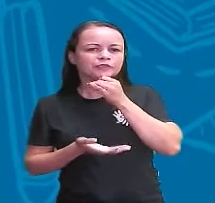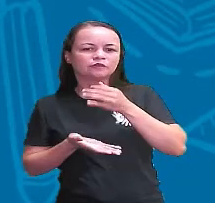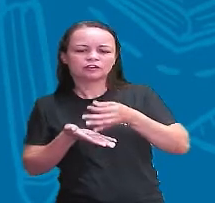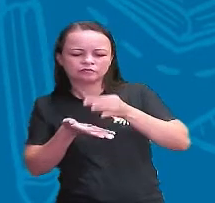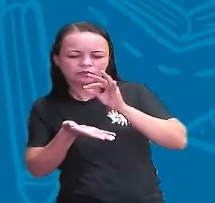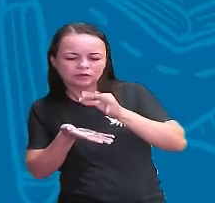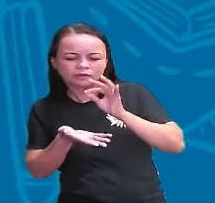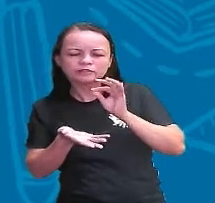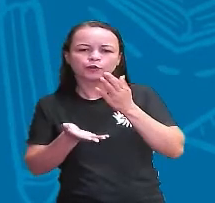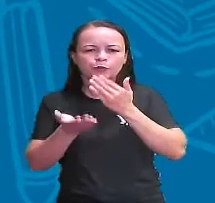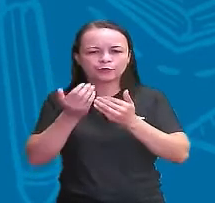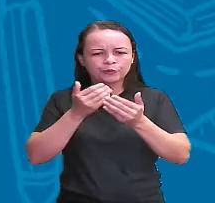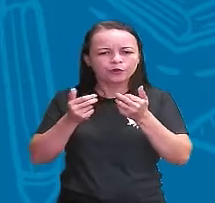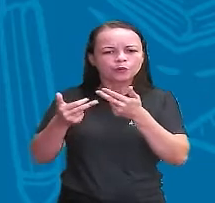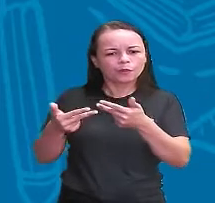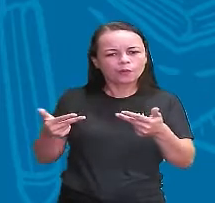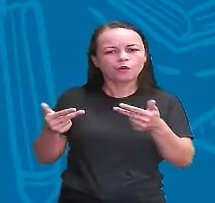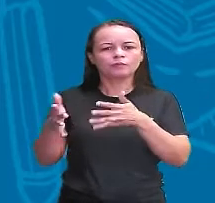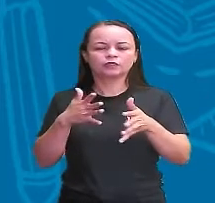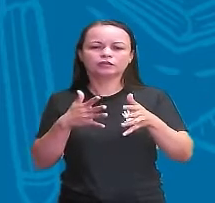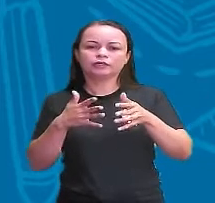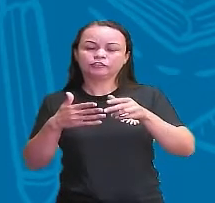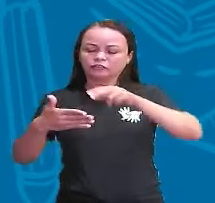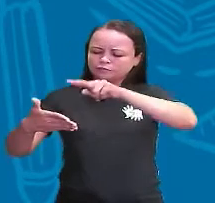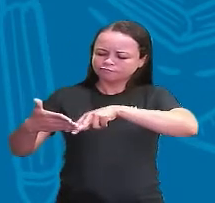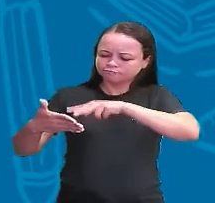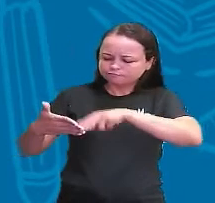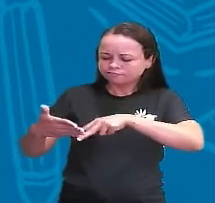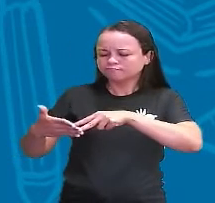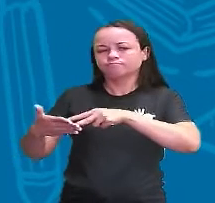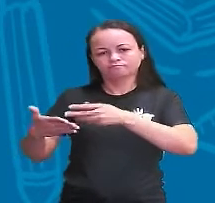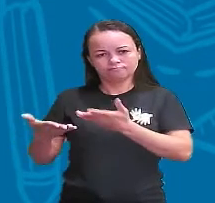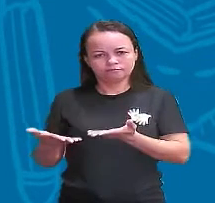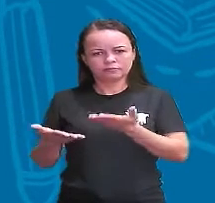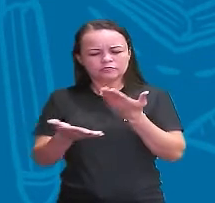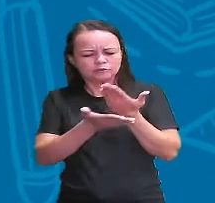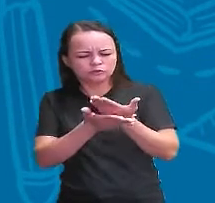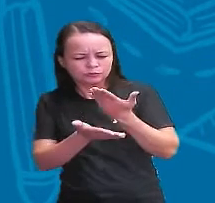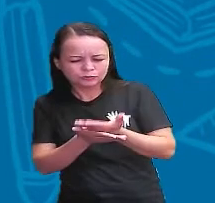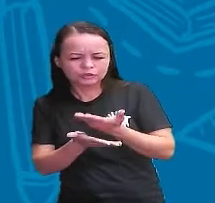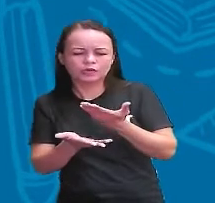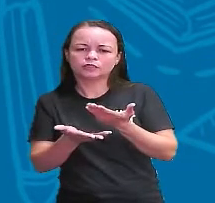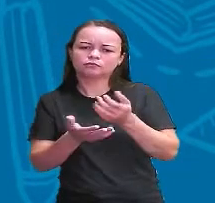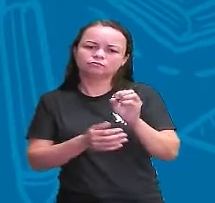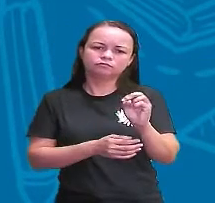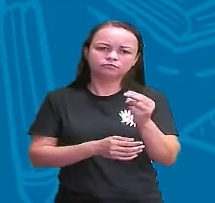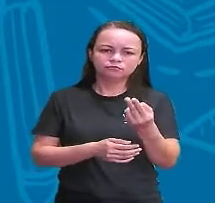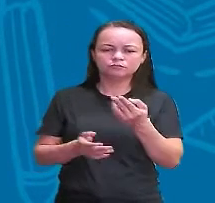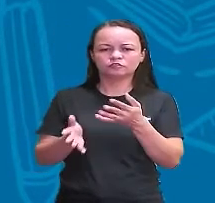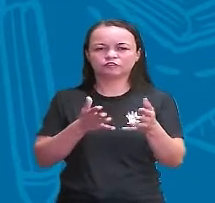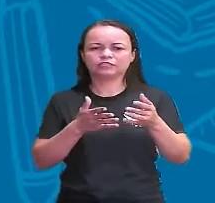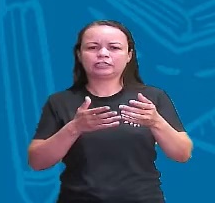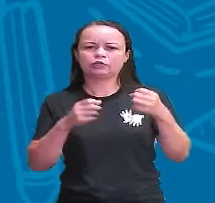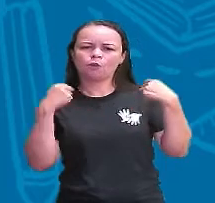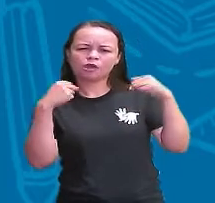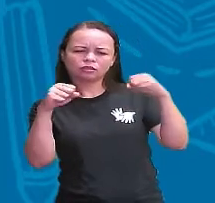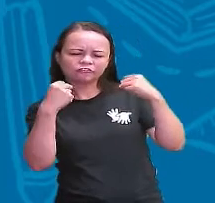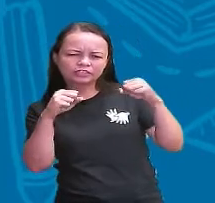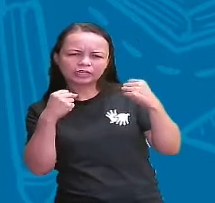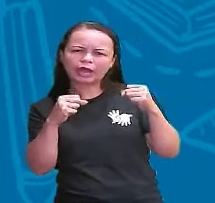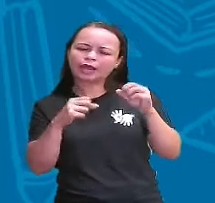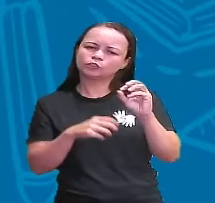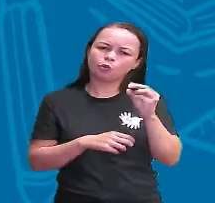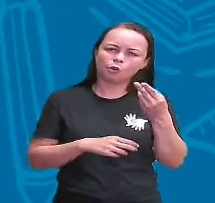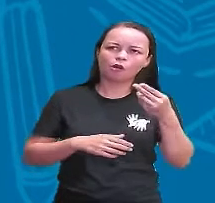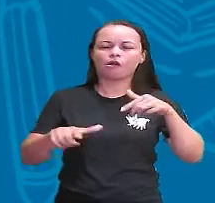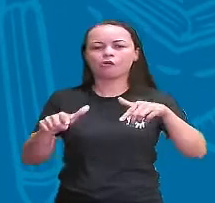gente está fazendo a leitura de um livro, estudando, ou até mesmo fazendo alguma atividade física ou alguma